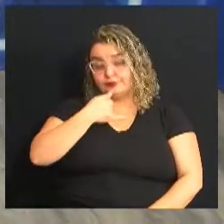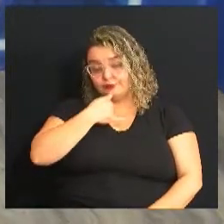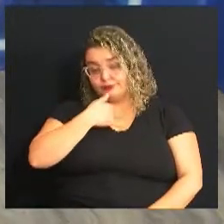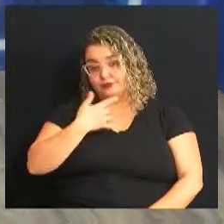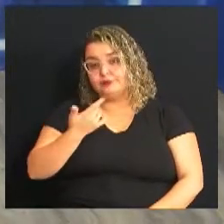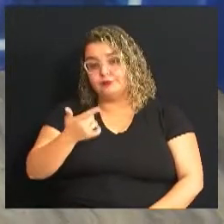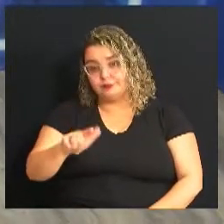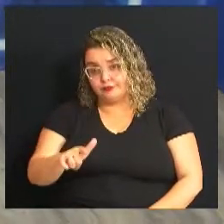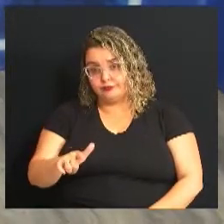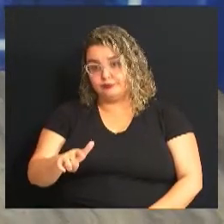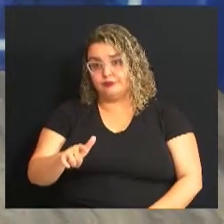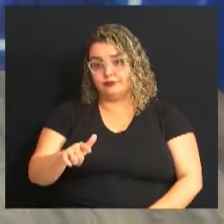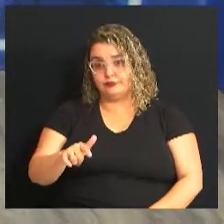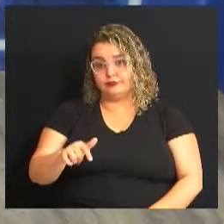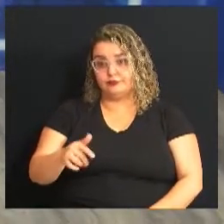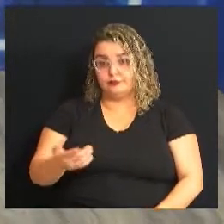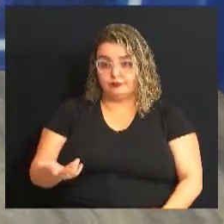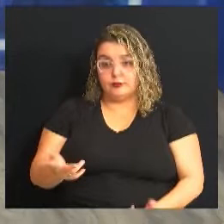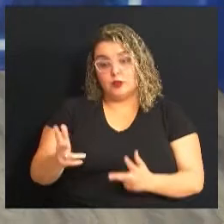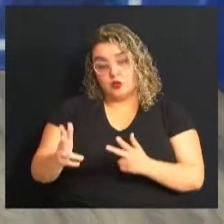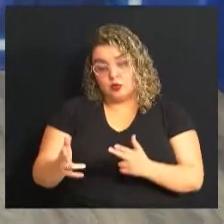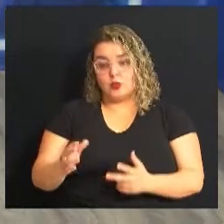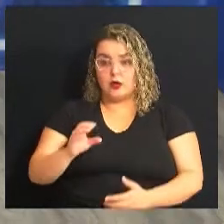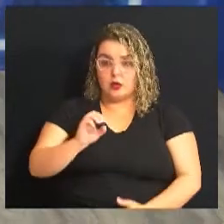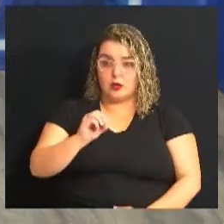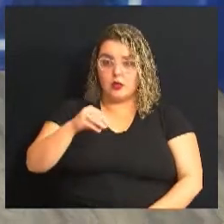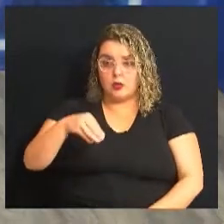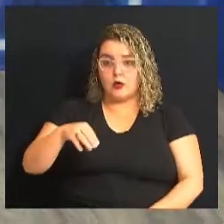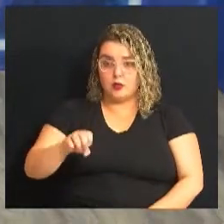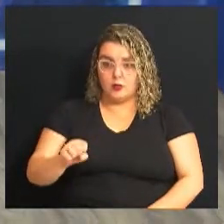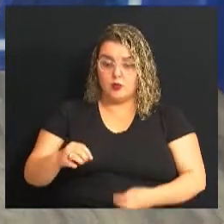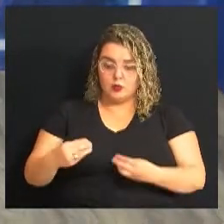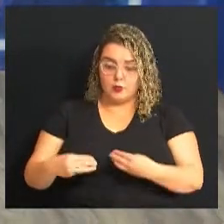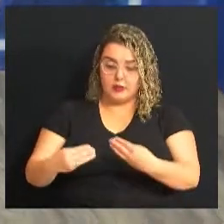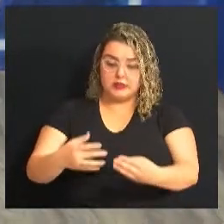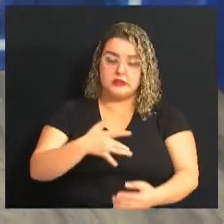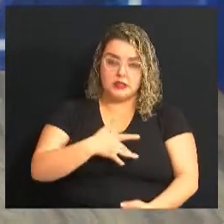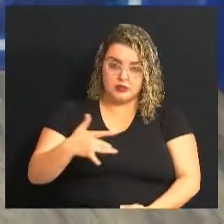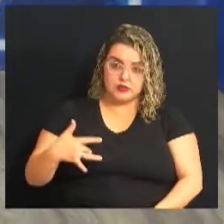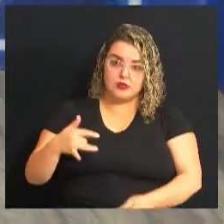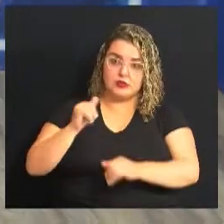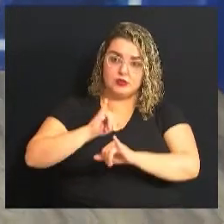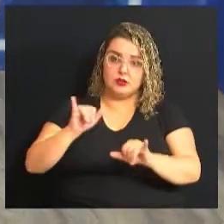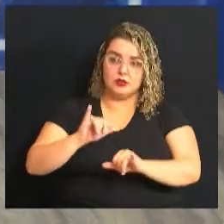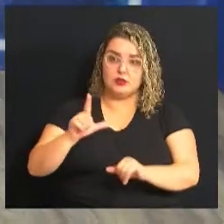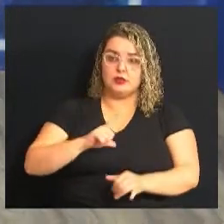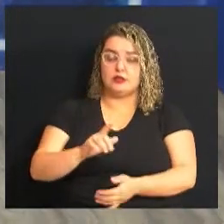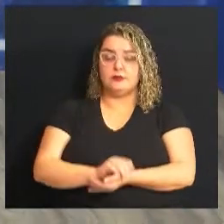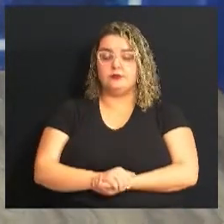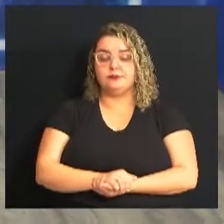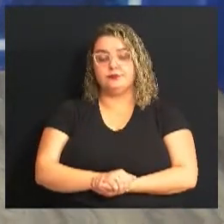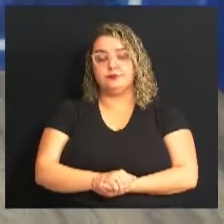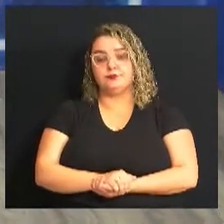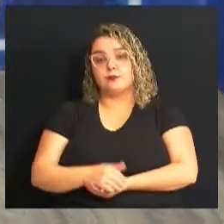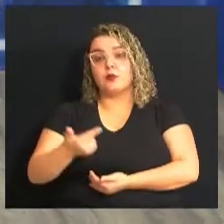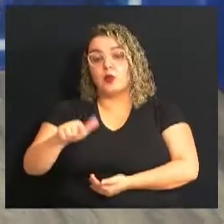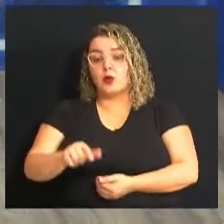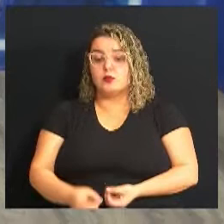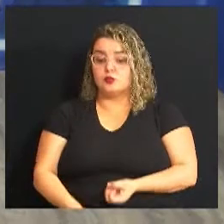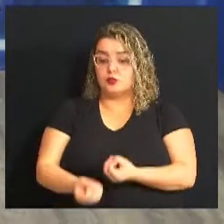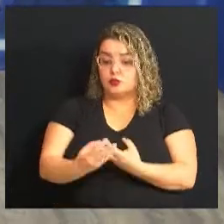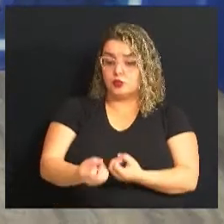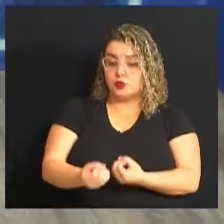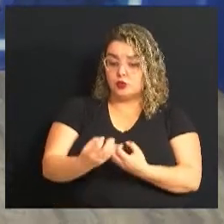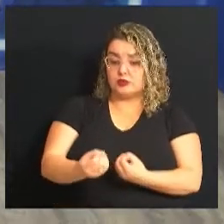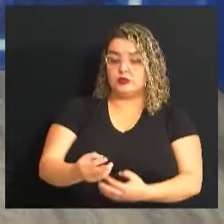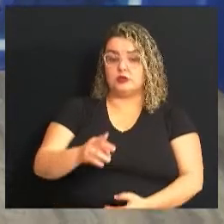novamente, de acordo com o Ministério da Saúde, com as notícias que nós temos. A gente segue aqui com as notícias da Metrópole de